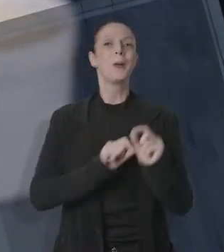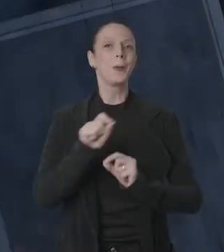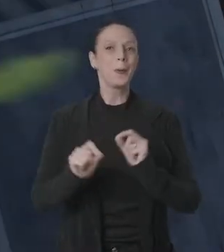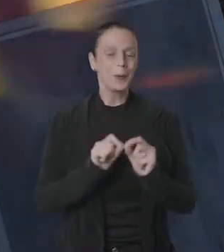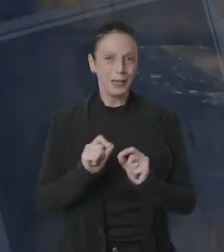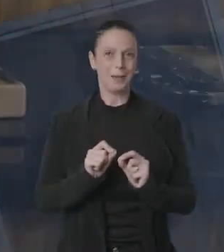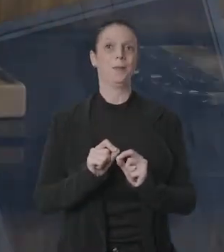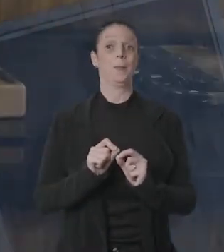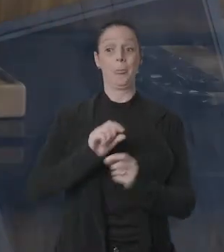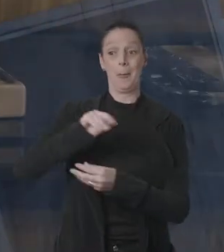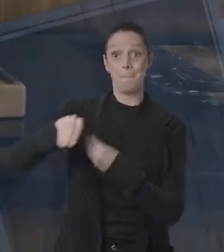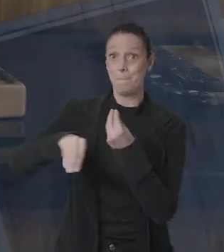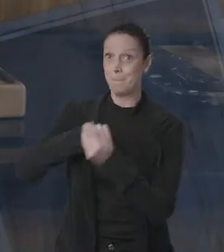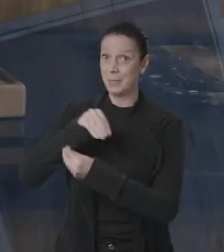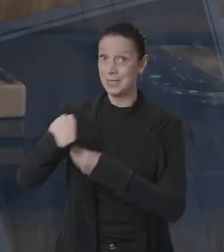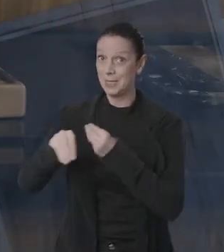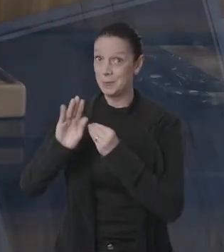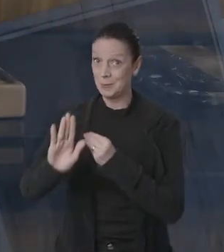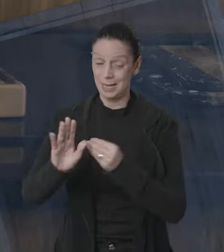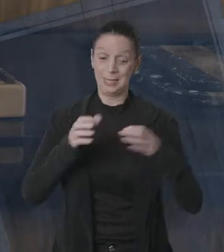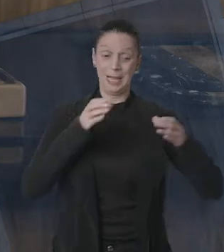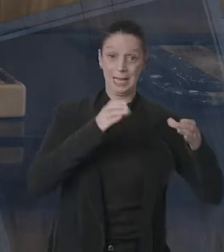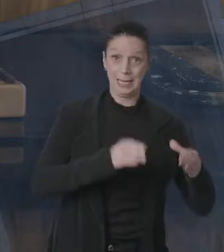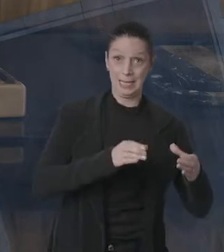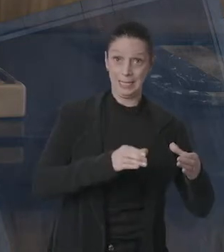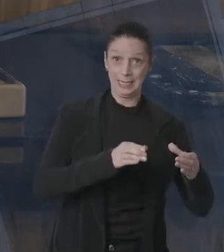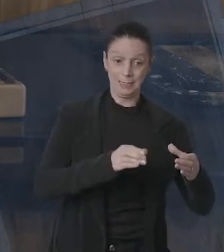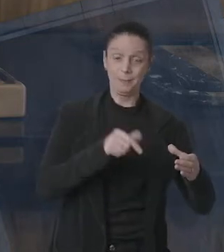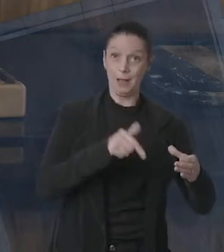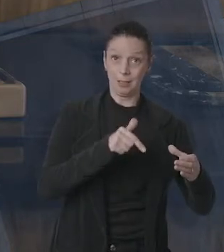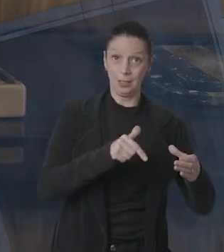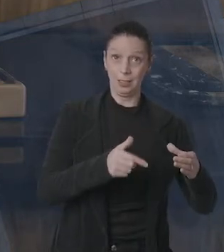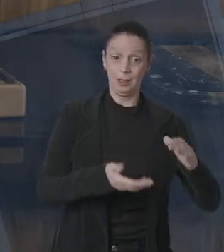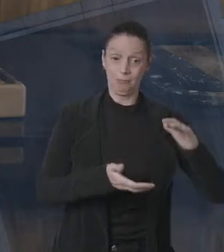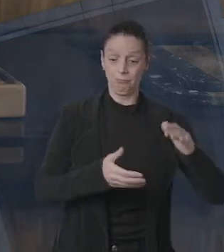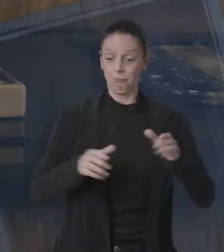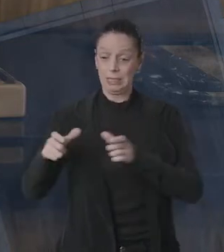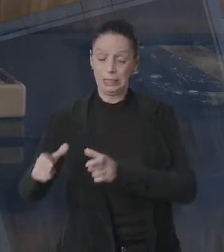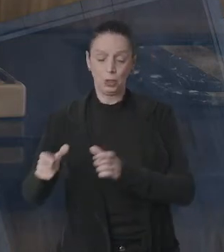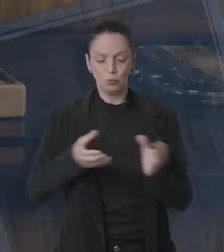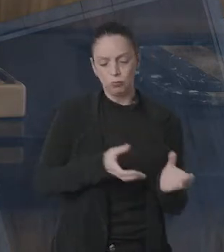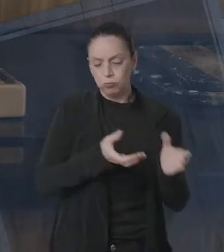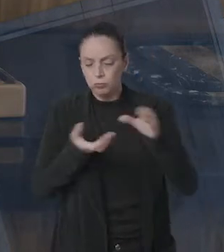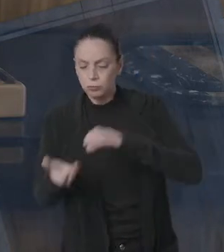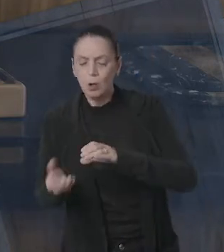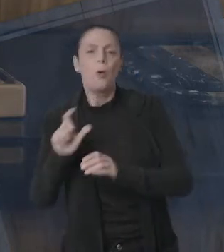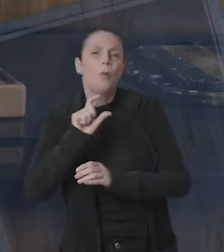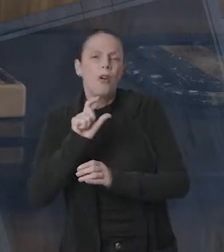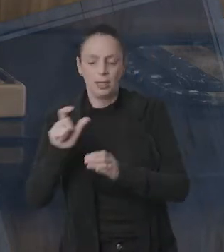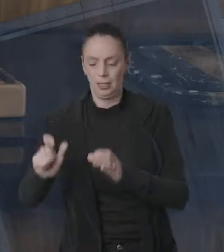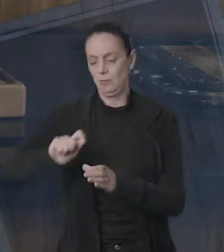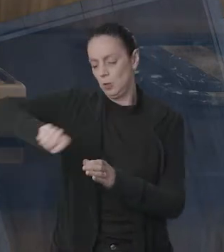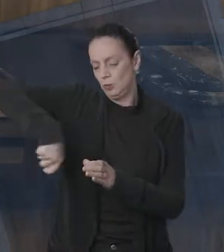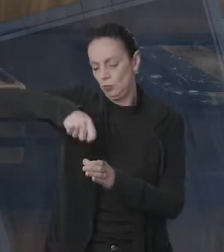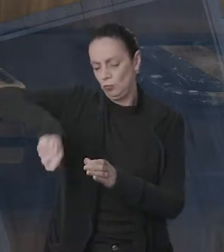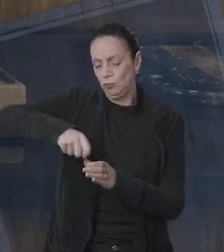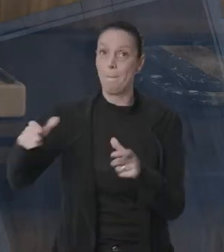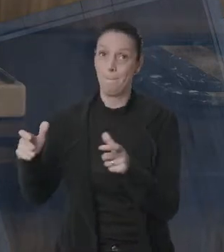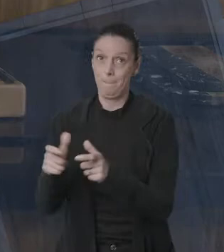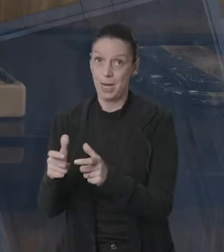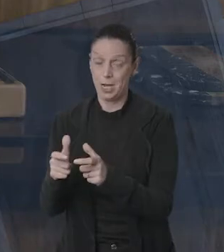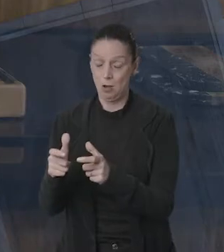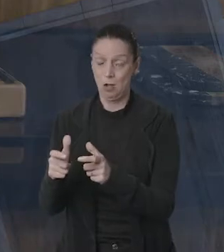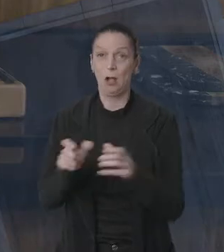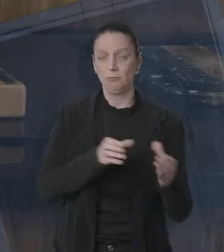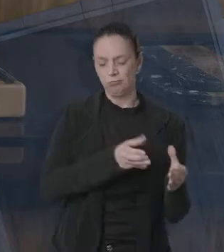o chantilly. A gente vai transferir um pouco do chantilly do bol da batedeira para um